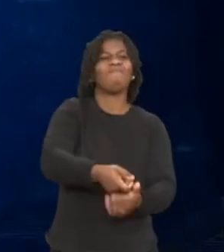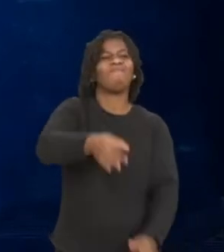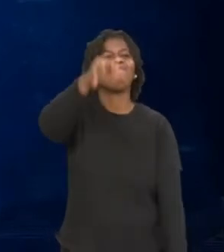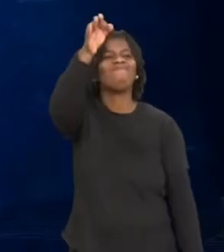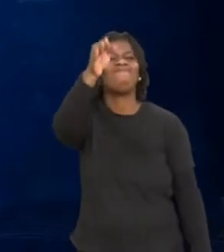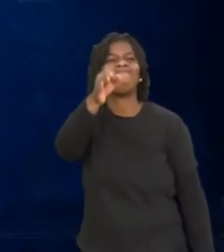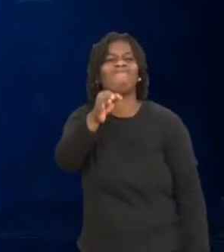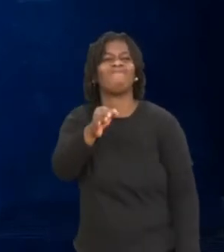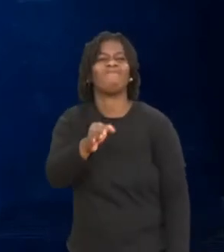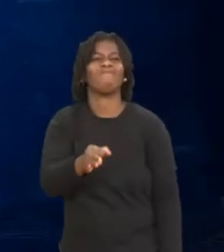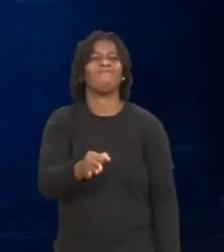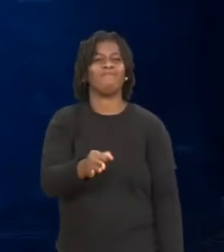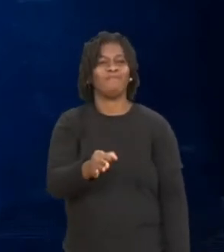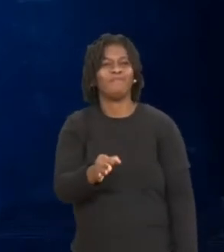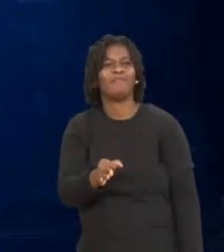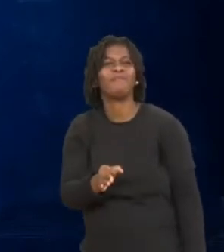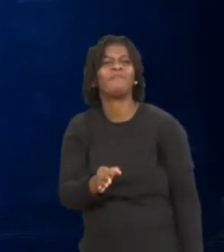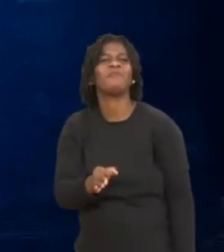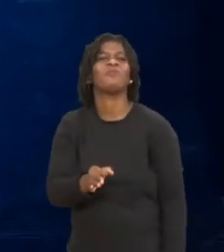minha